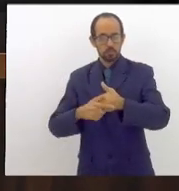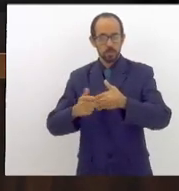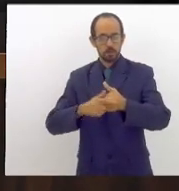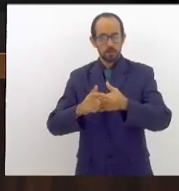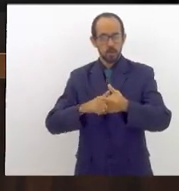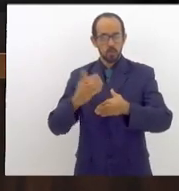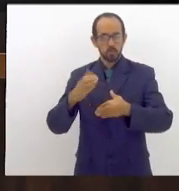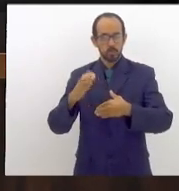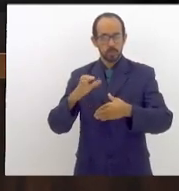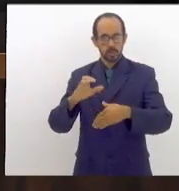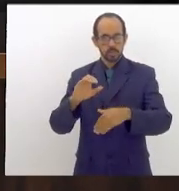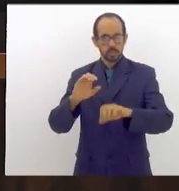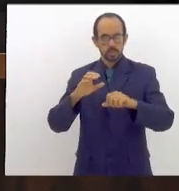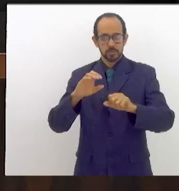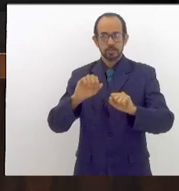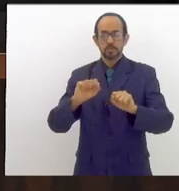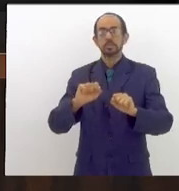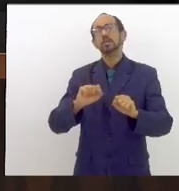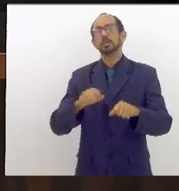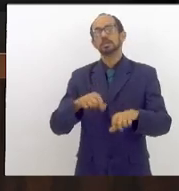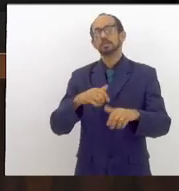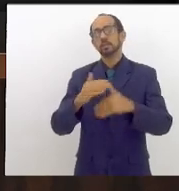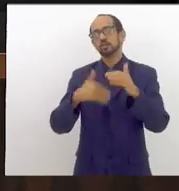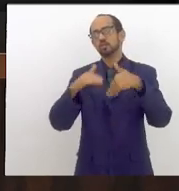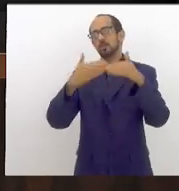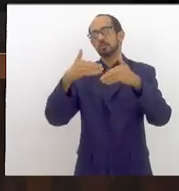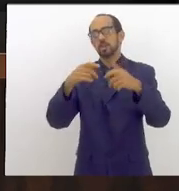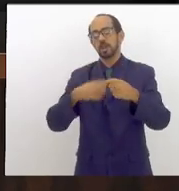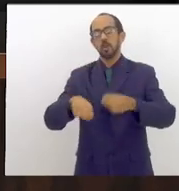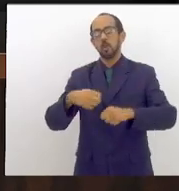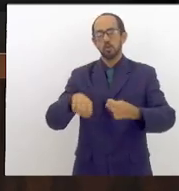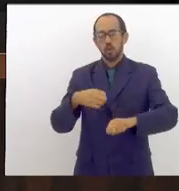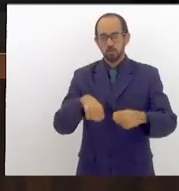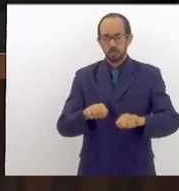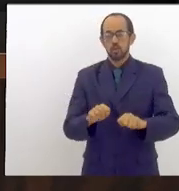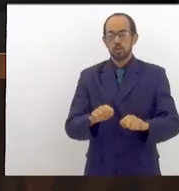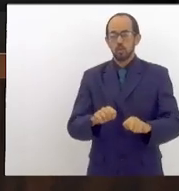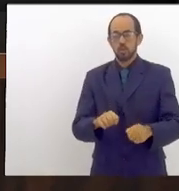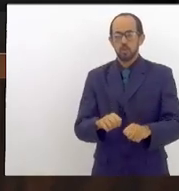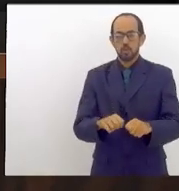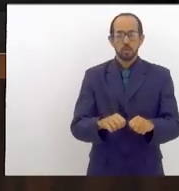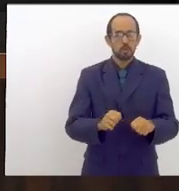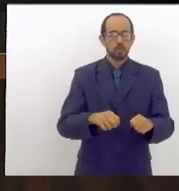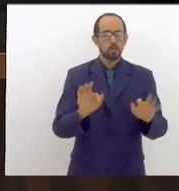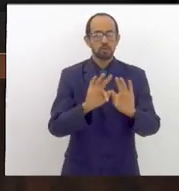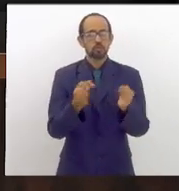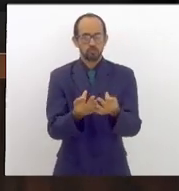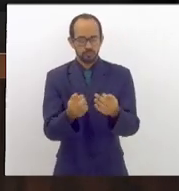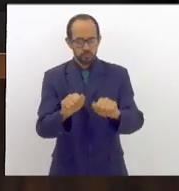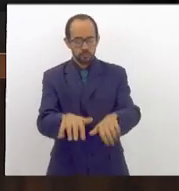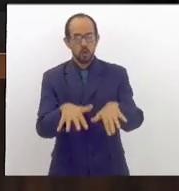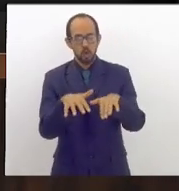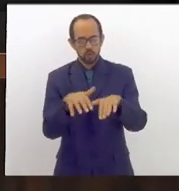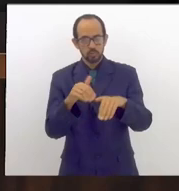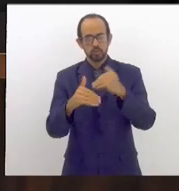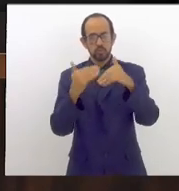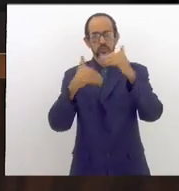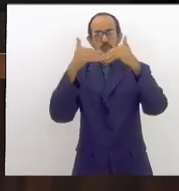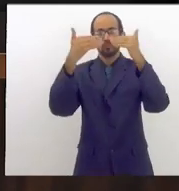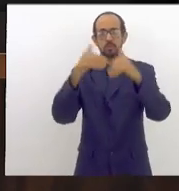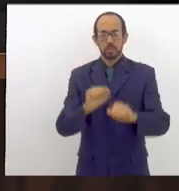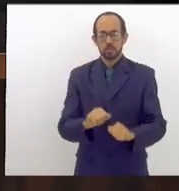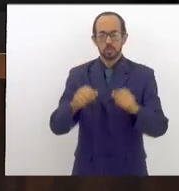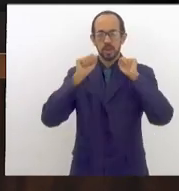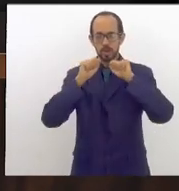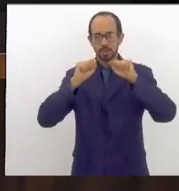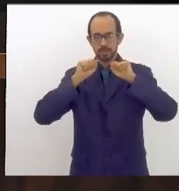científica com as instituições de fomento ao desenvolvimento econômico por meio do nosso fórum desenvolvimento através da nossas oriental